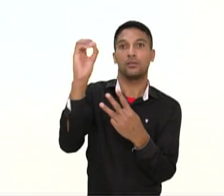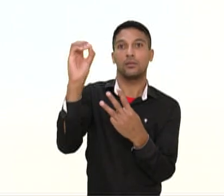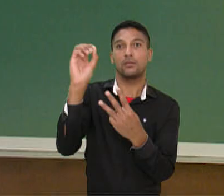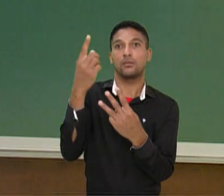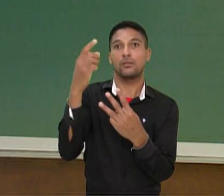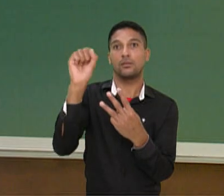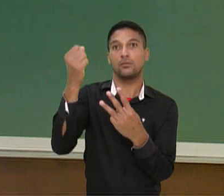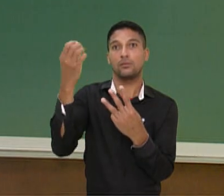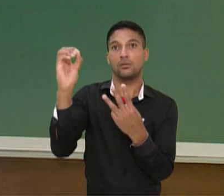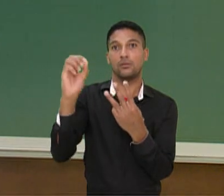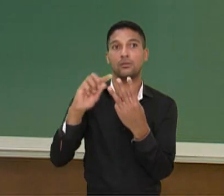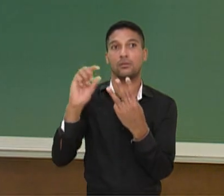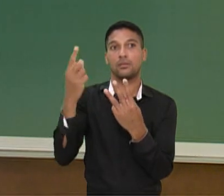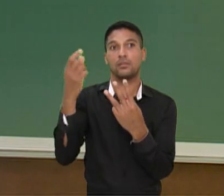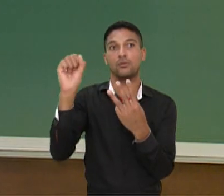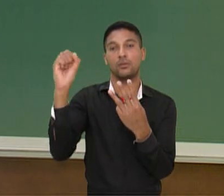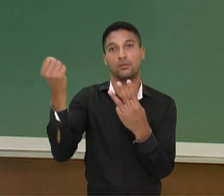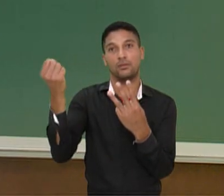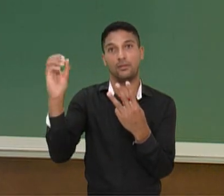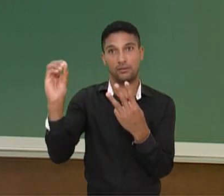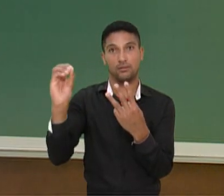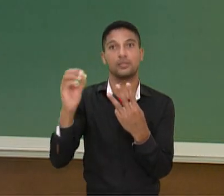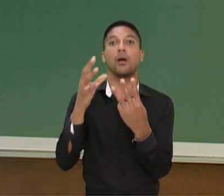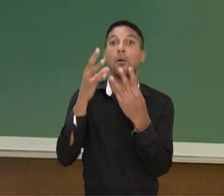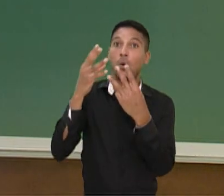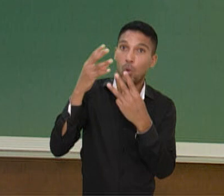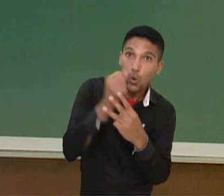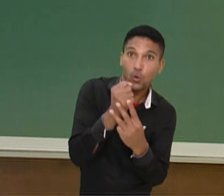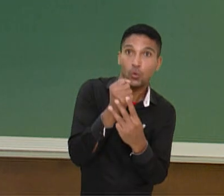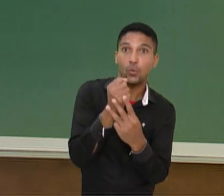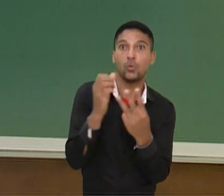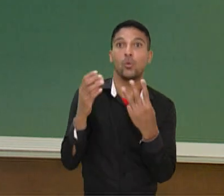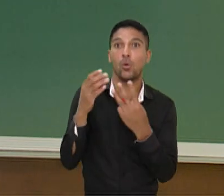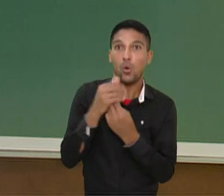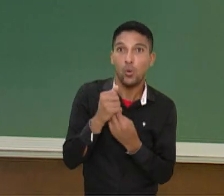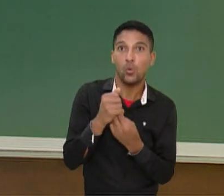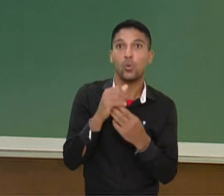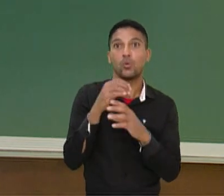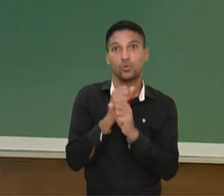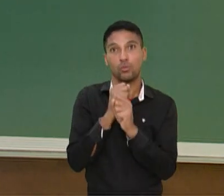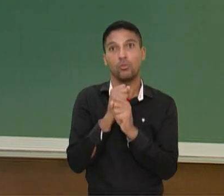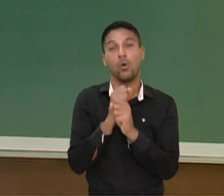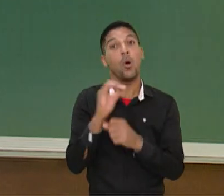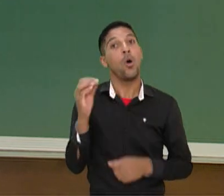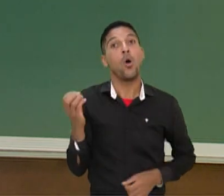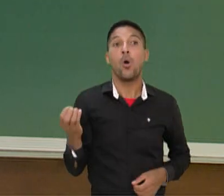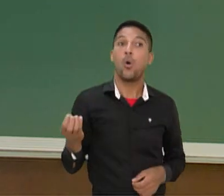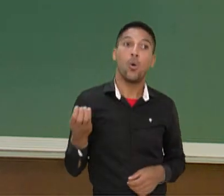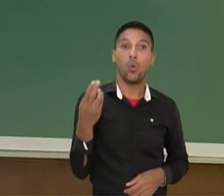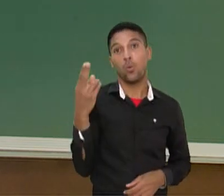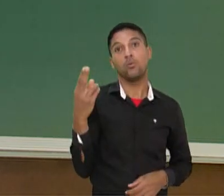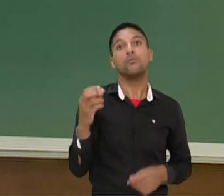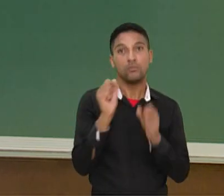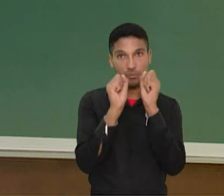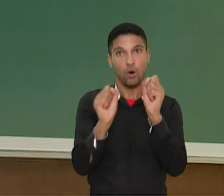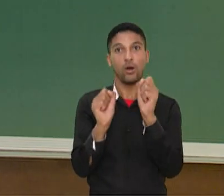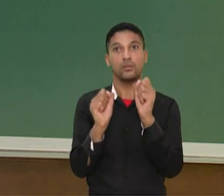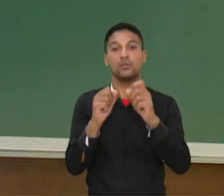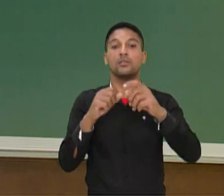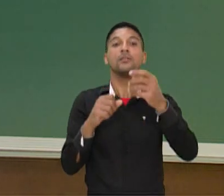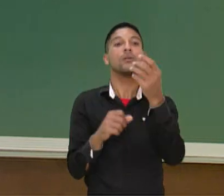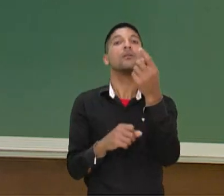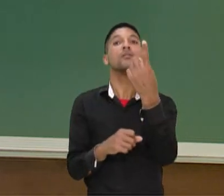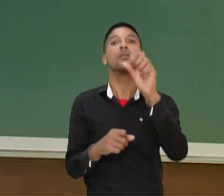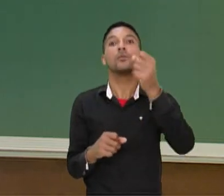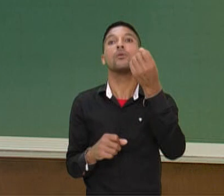o tamanho que ela fica quando é multiplicação. Então, você multiplica 180 pelo número de triângulos que tem ali.